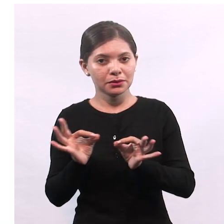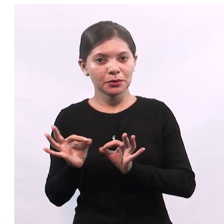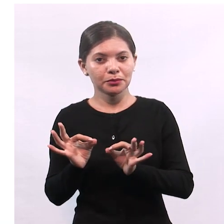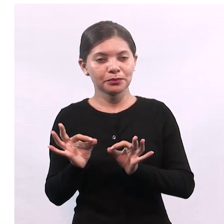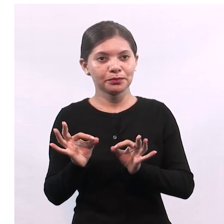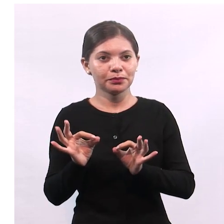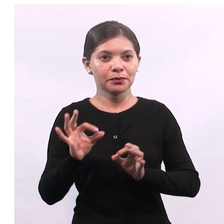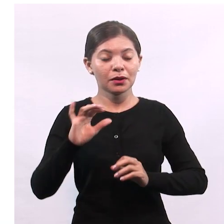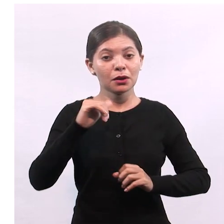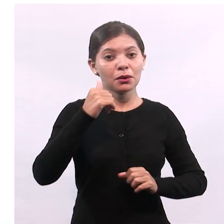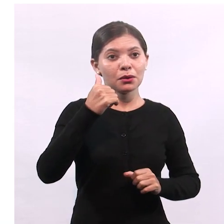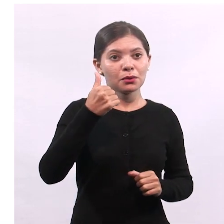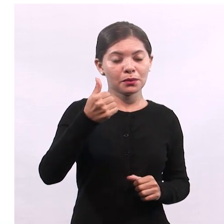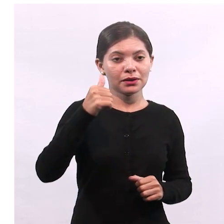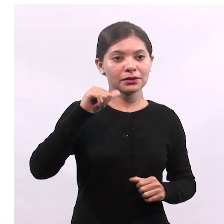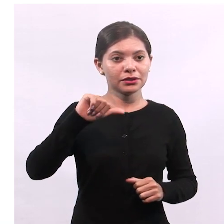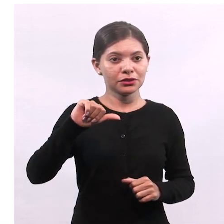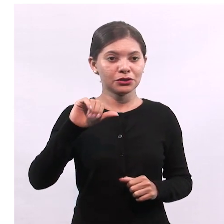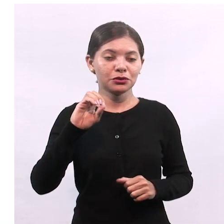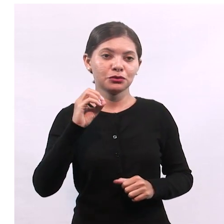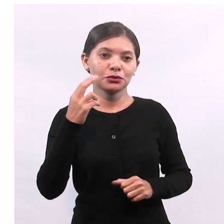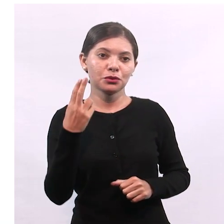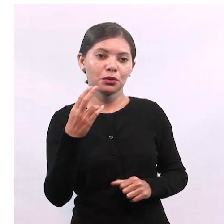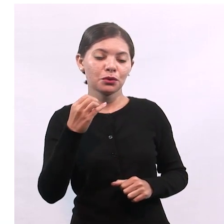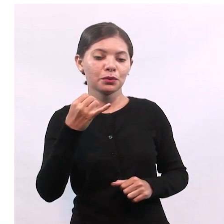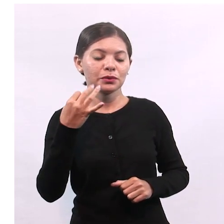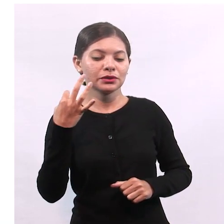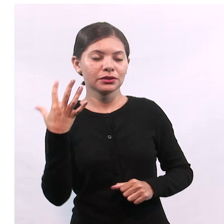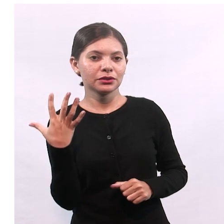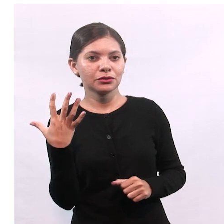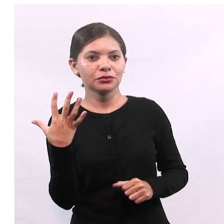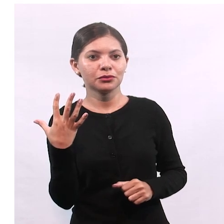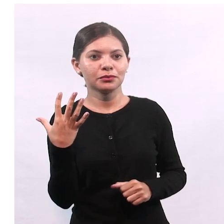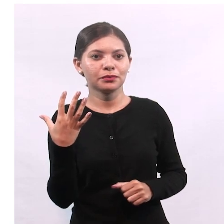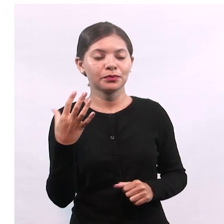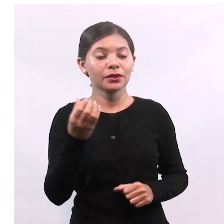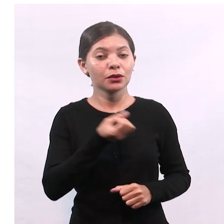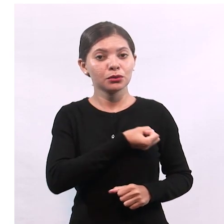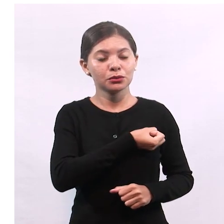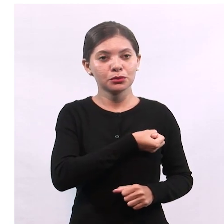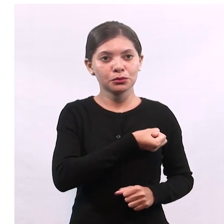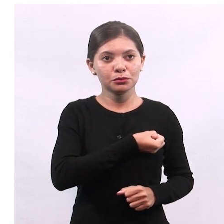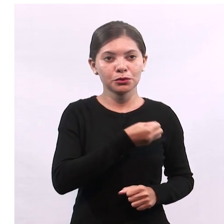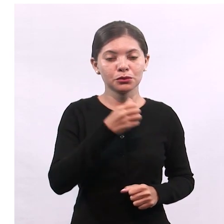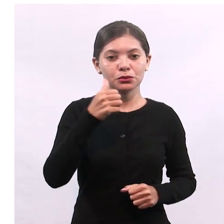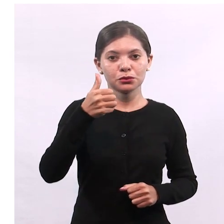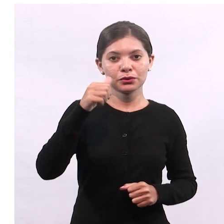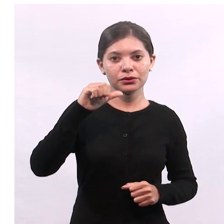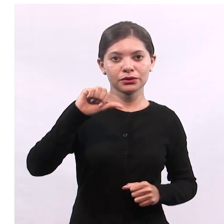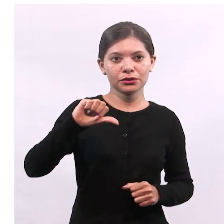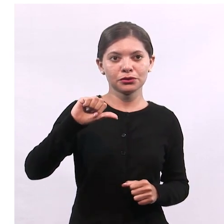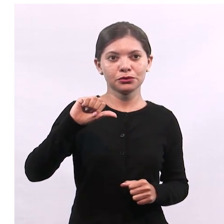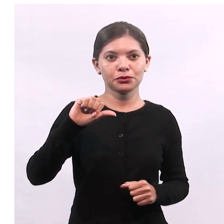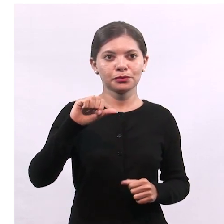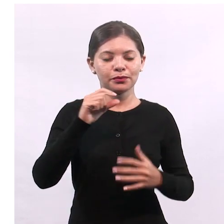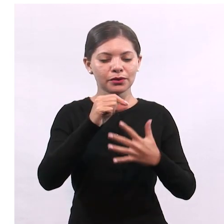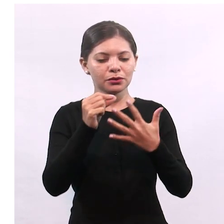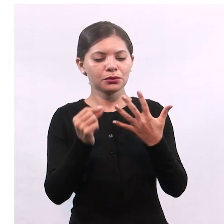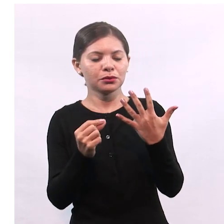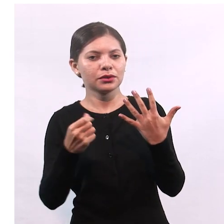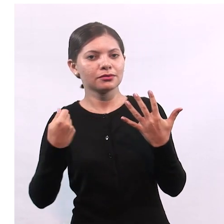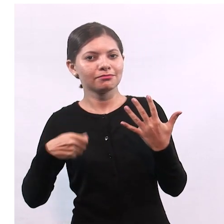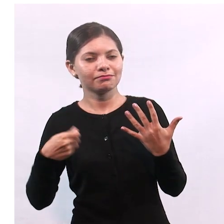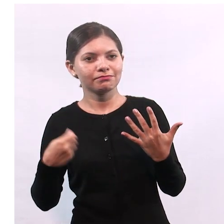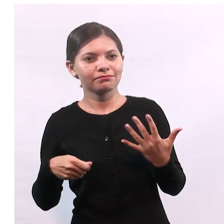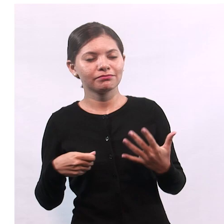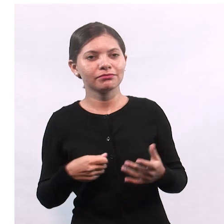qualitativo quantitativo quantitativo quando se refere a números qualitativos as outras possibilidades